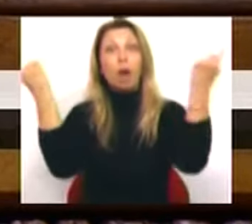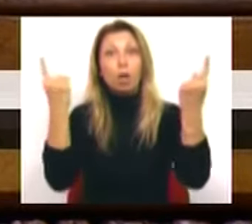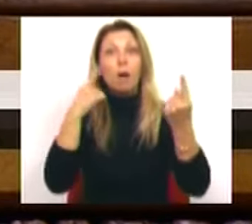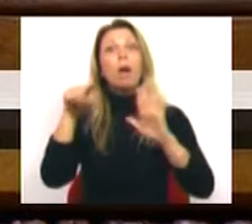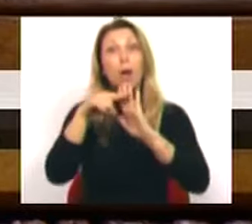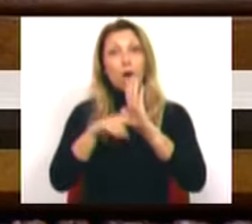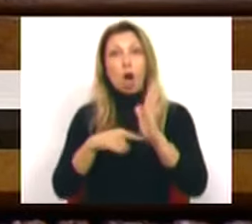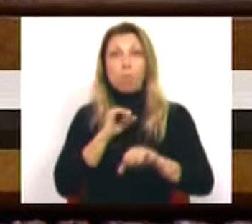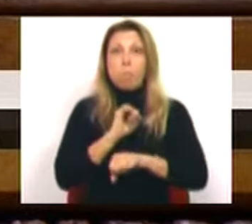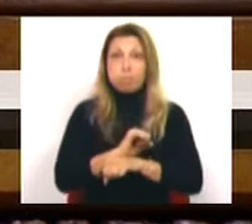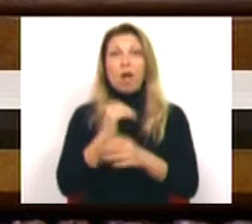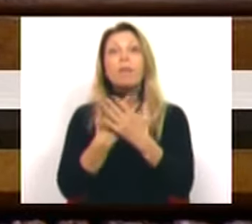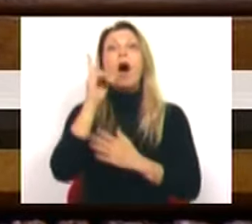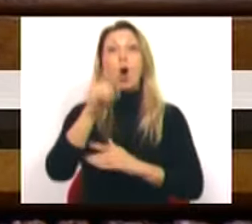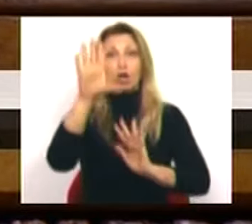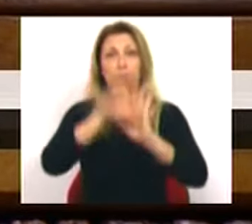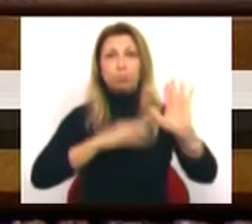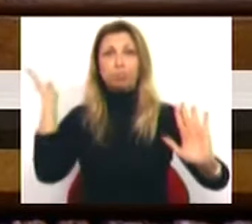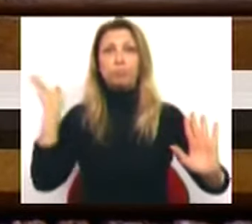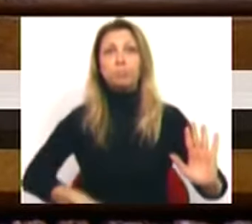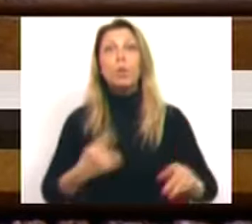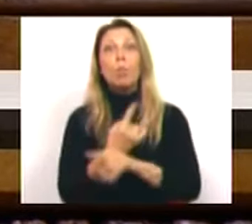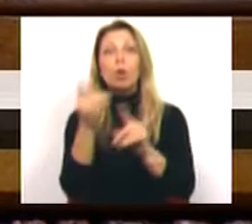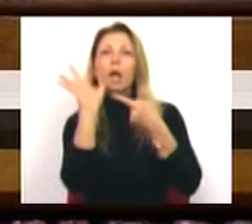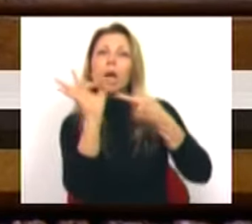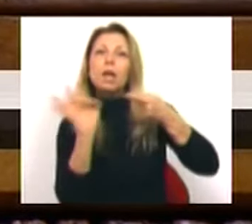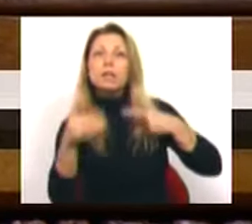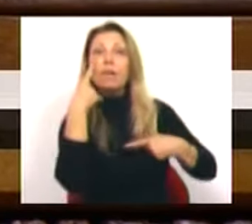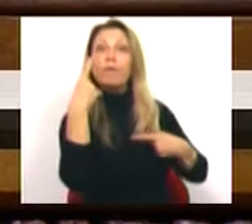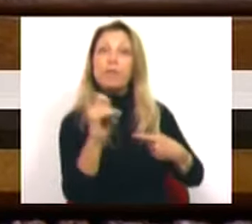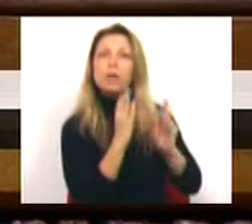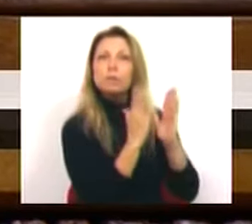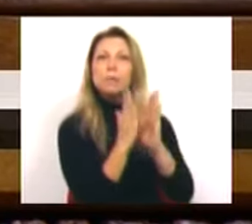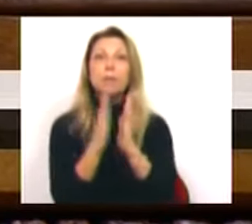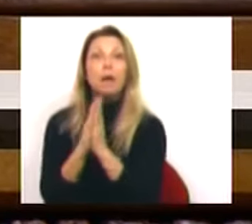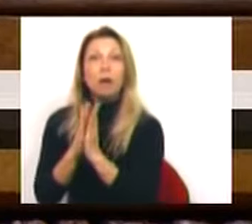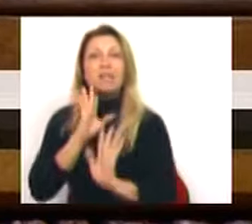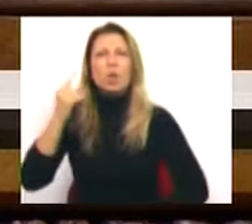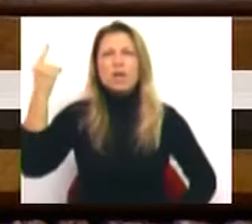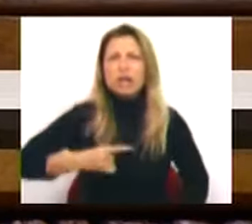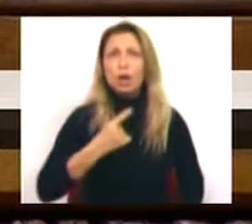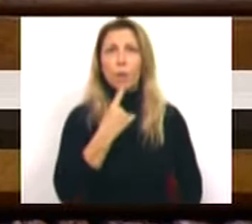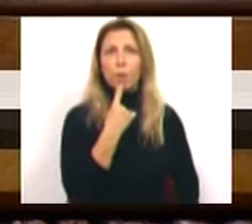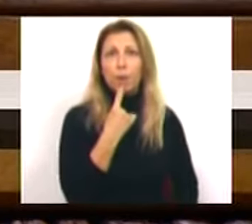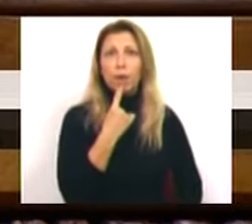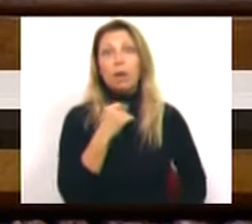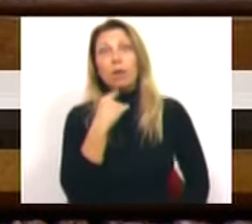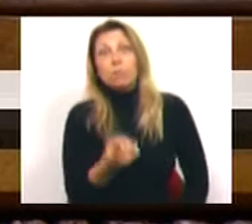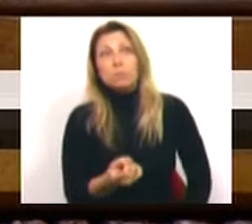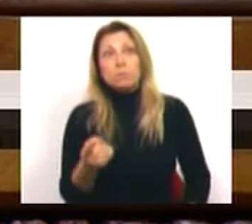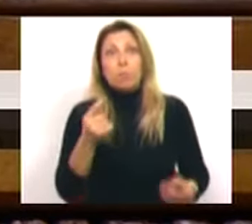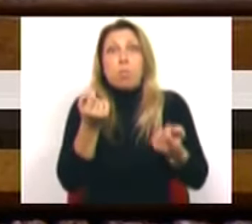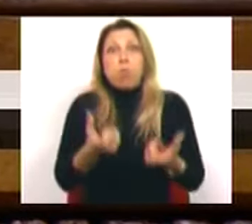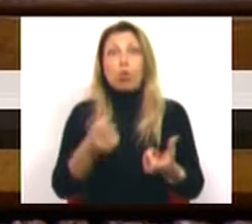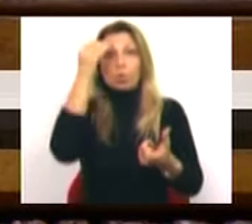a precariedade, pois os requisitos de verificação cumulativa são de tal modo exigentes que acabam por ditar que poucos